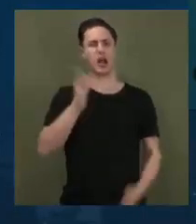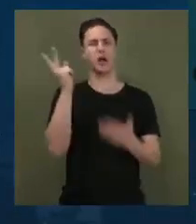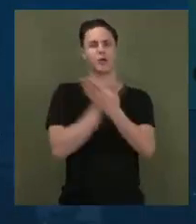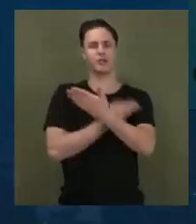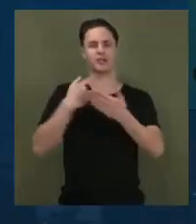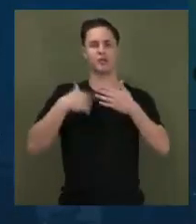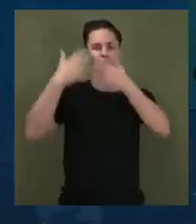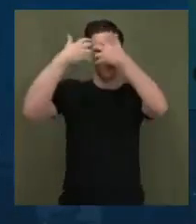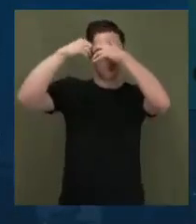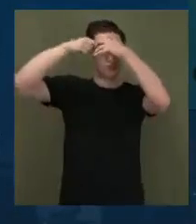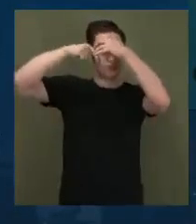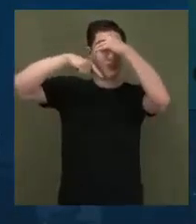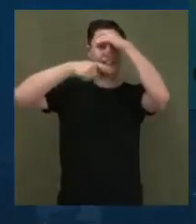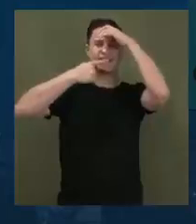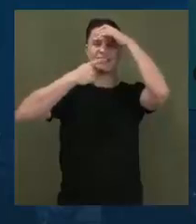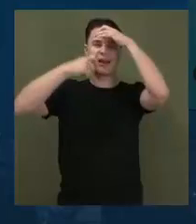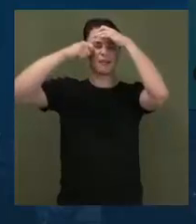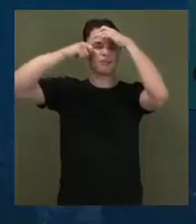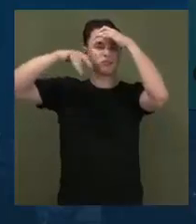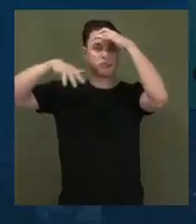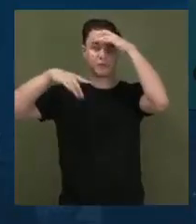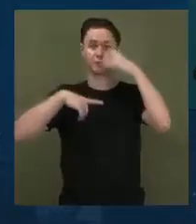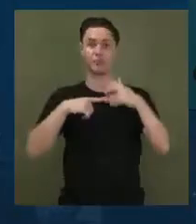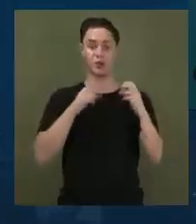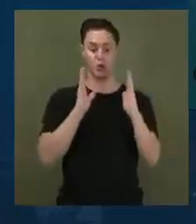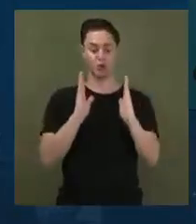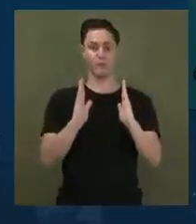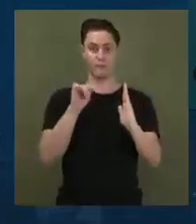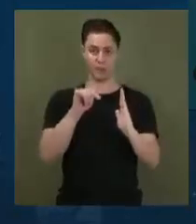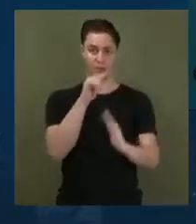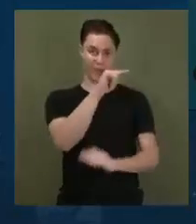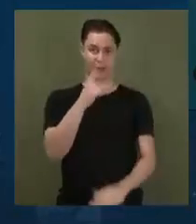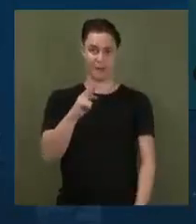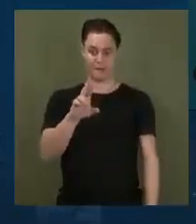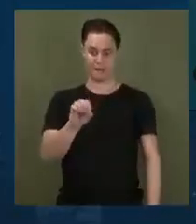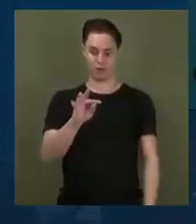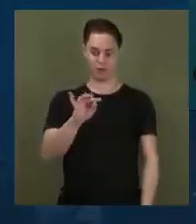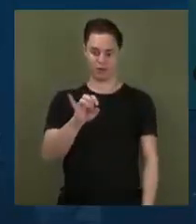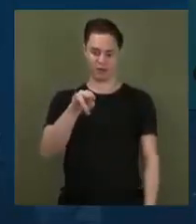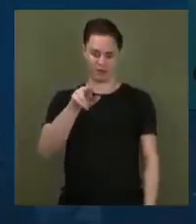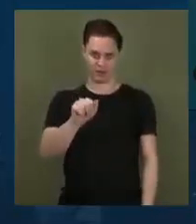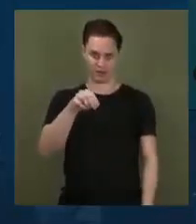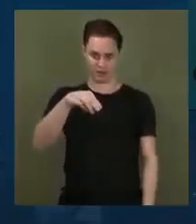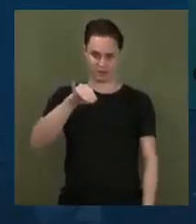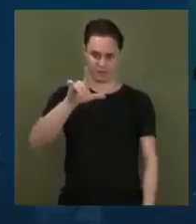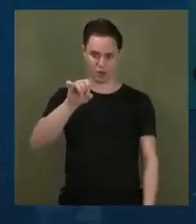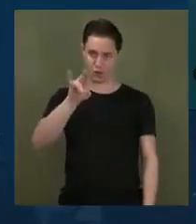endotélio. O do meio é a proteína amiloide, que eu falei anteriormente, é uma proteína que não se